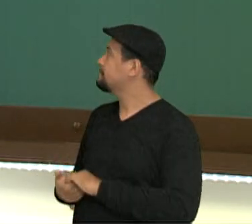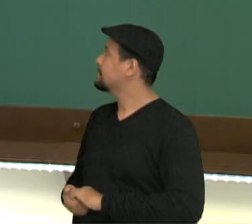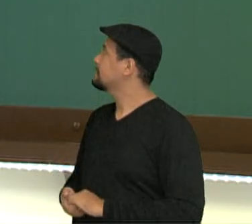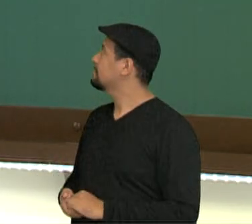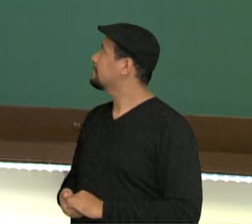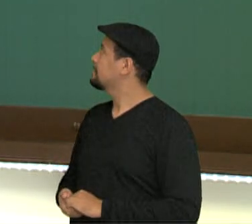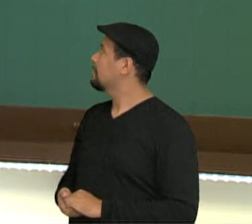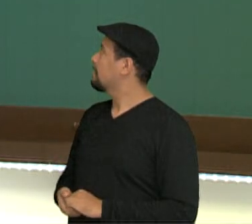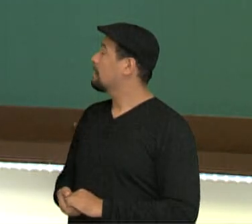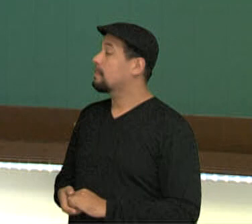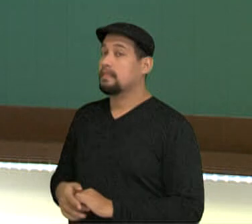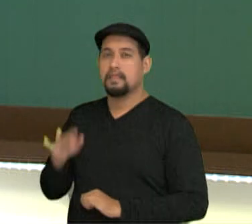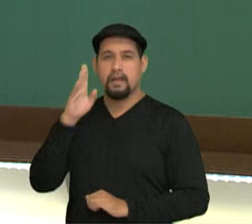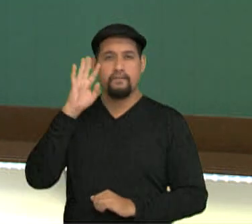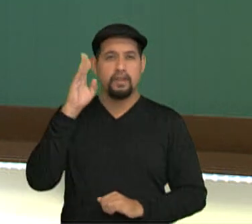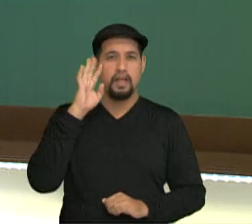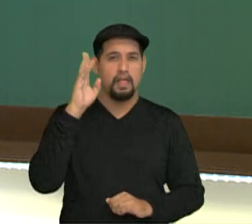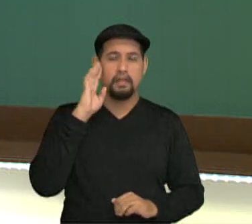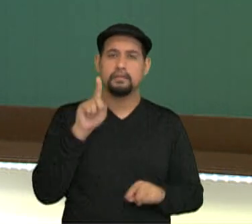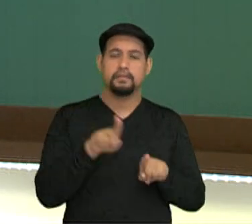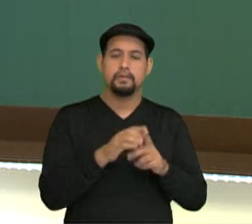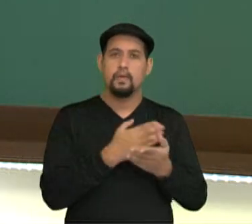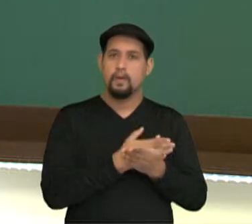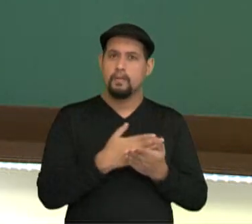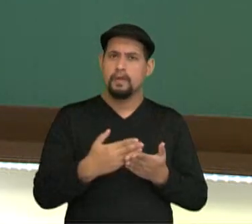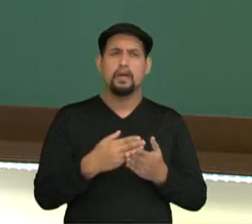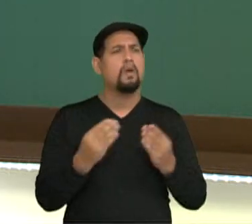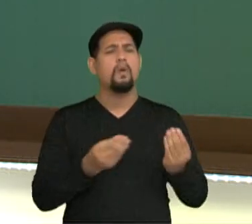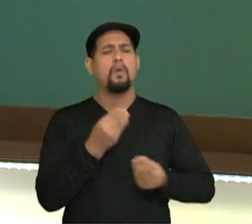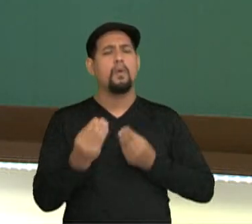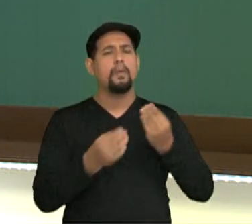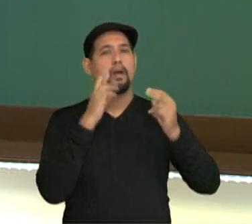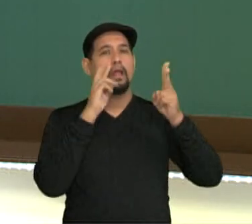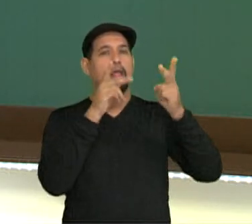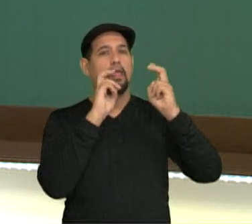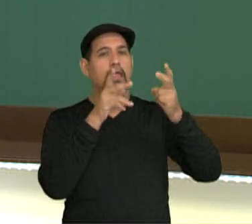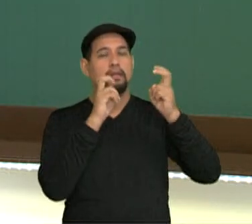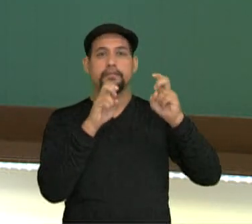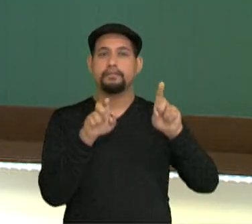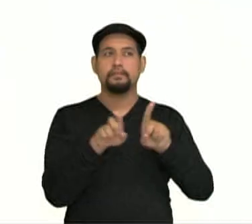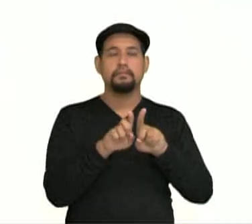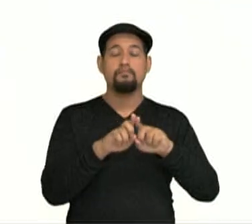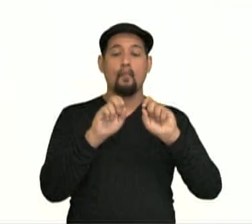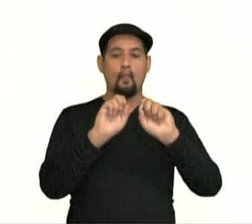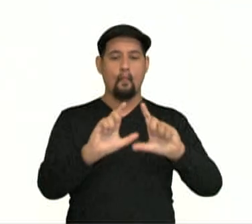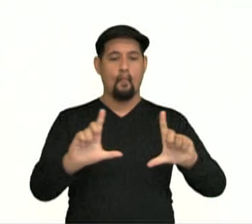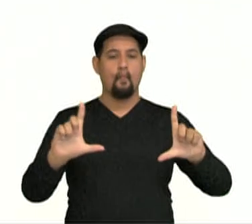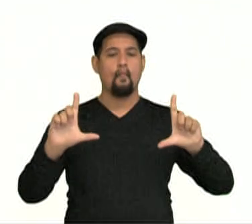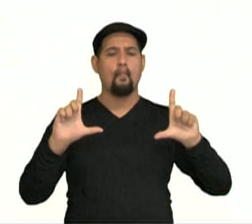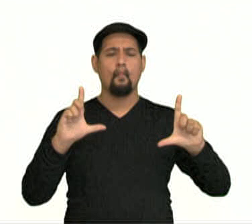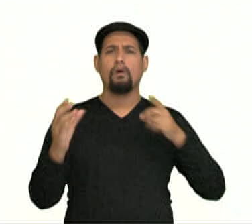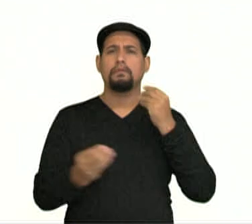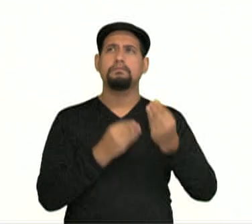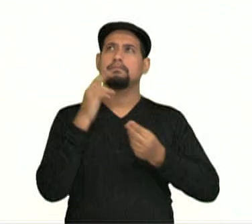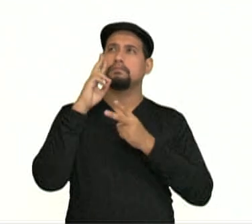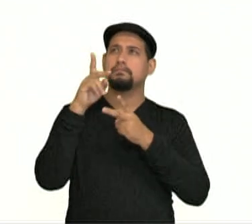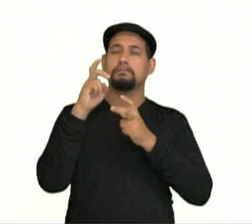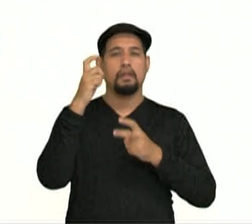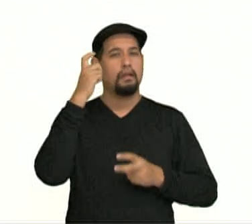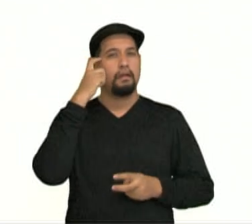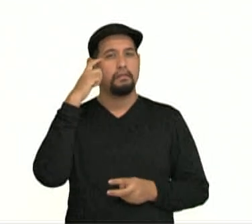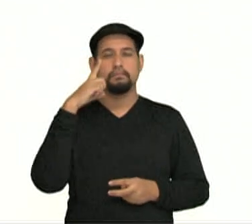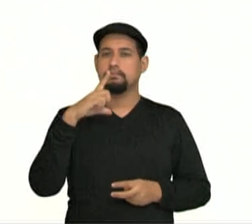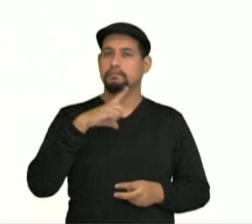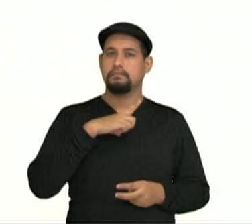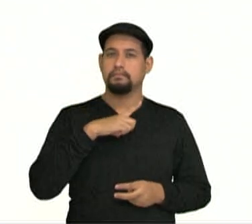essa nossa reflexão inicial, aonde quando a gente observa essa imagem, quais as formas de relevo você acredita que